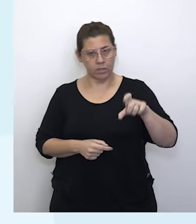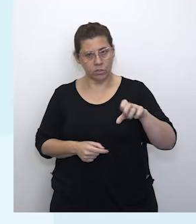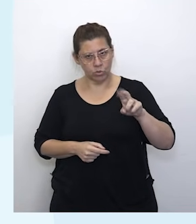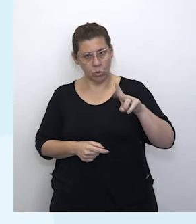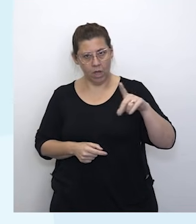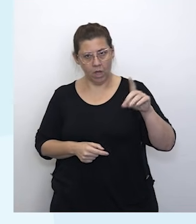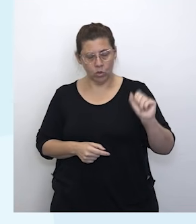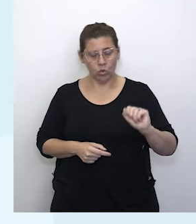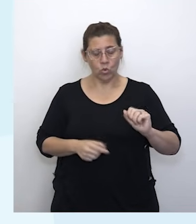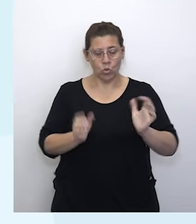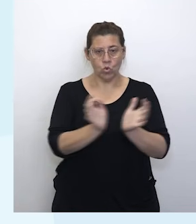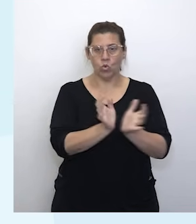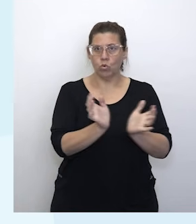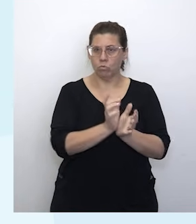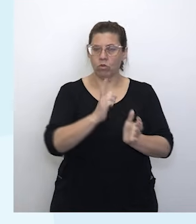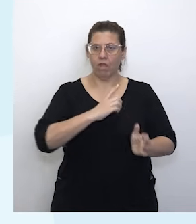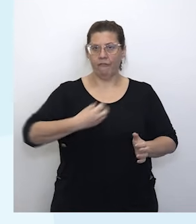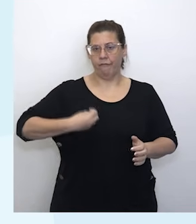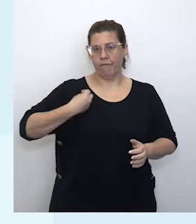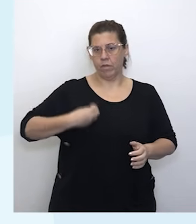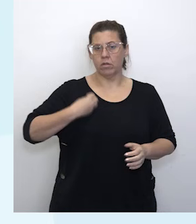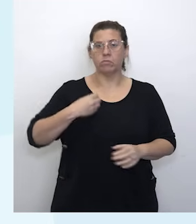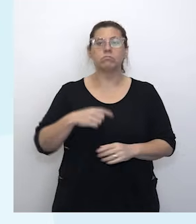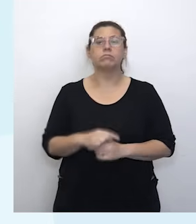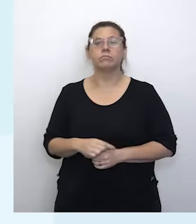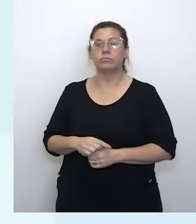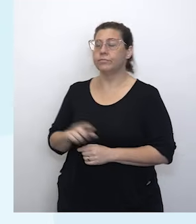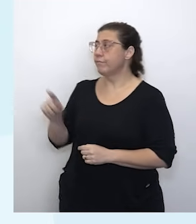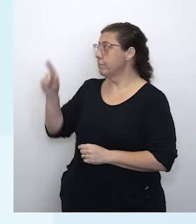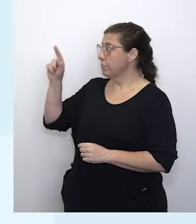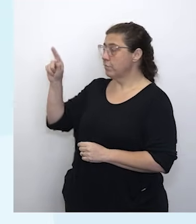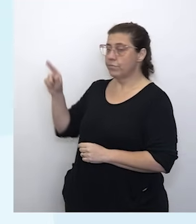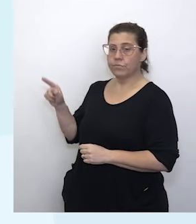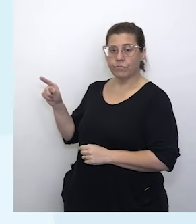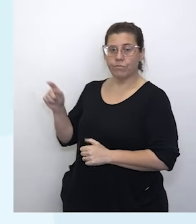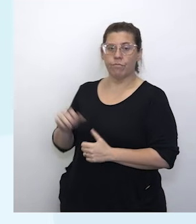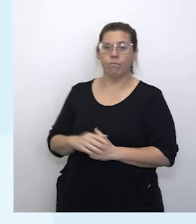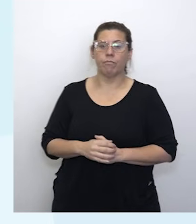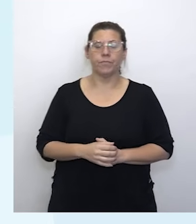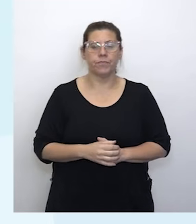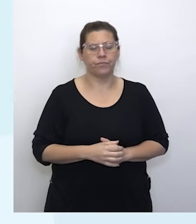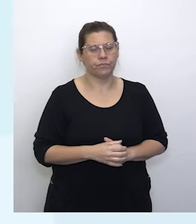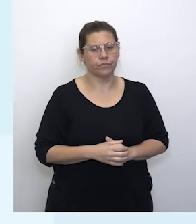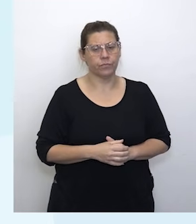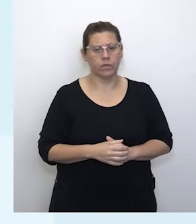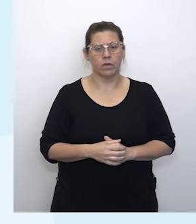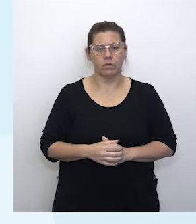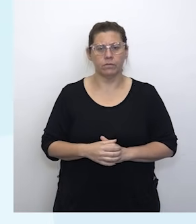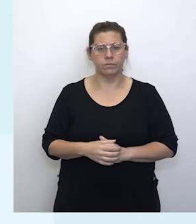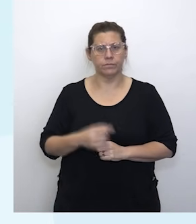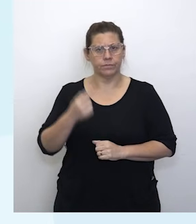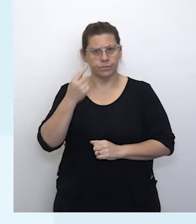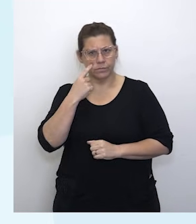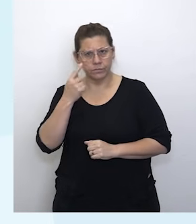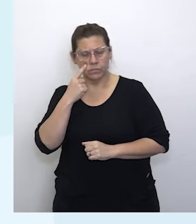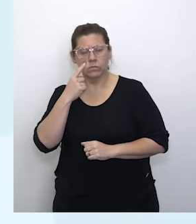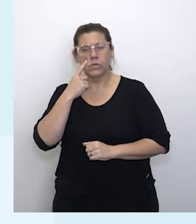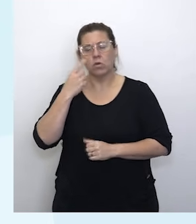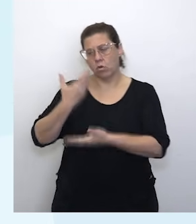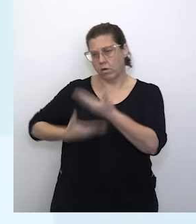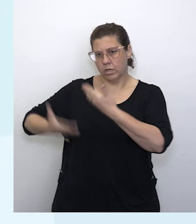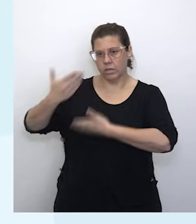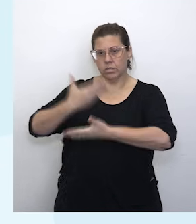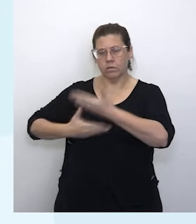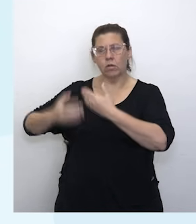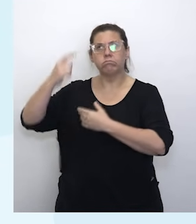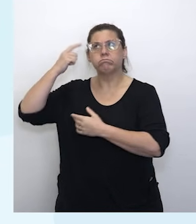seres vivos, tá bom? Esse é o objetivo. E como que nós vamos fazer isso aí? Como é que você vai acompanhar? Tá aí, ó. Nós vamos trocar conhecimento,